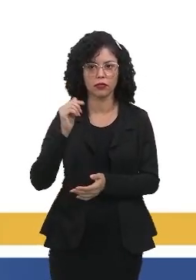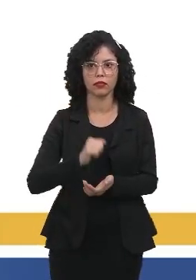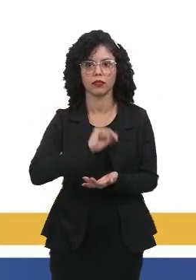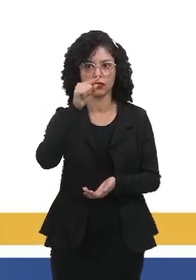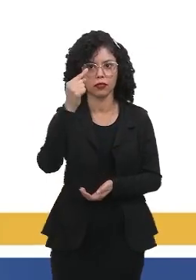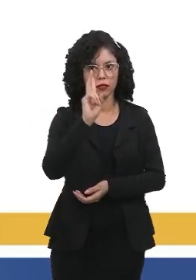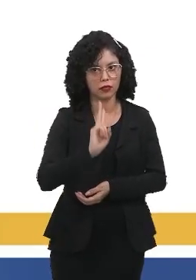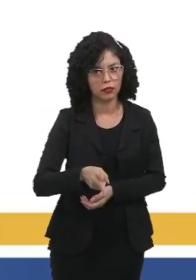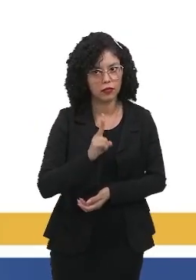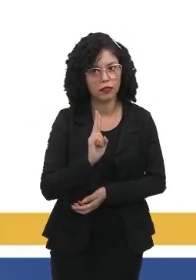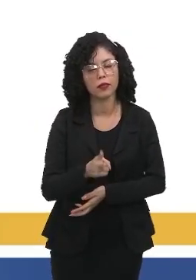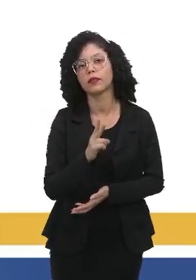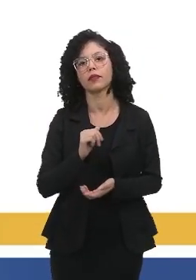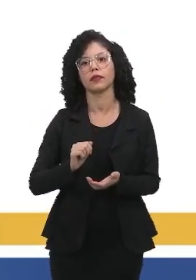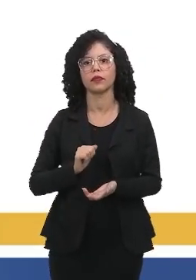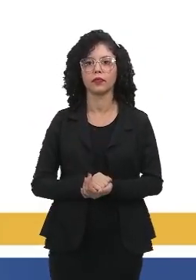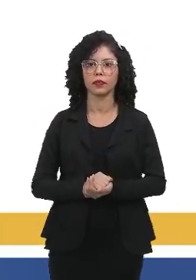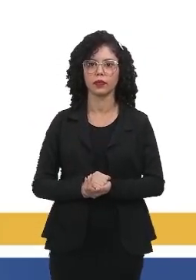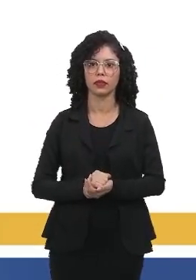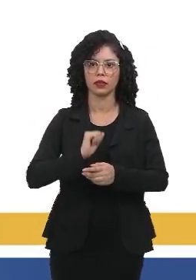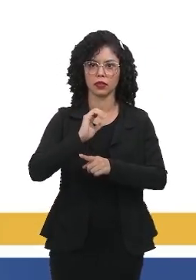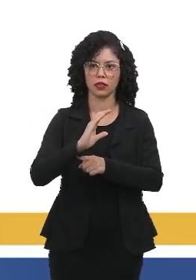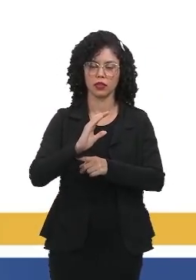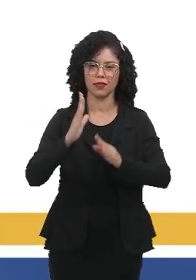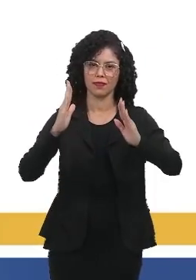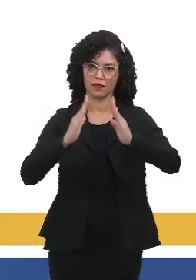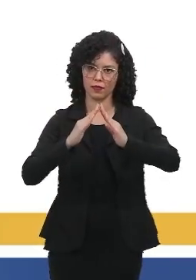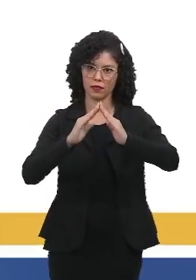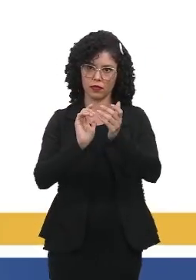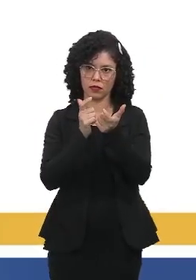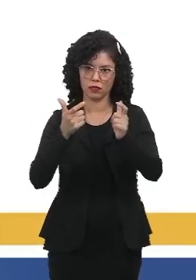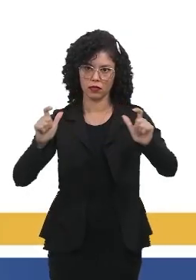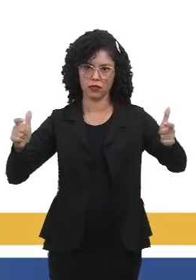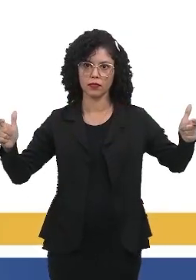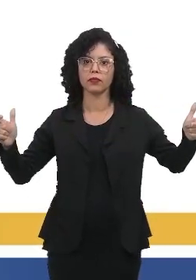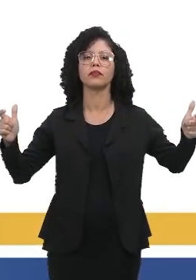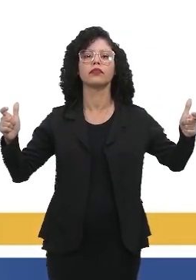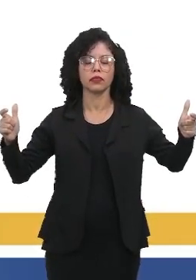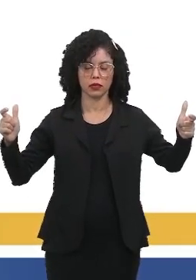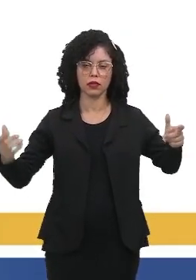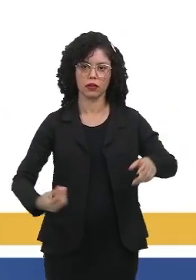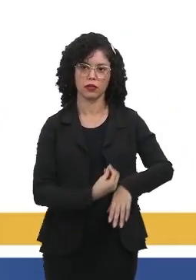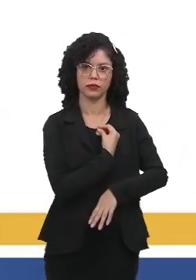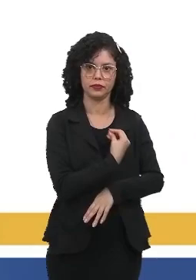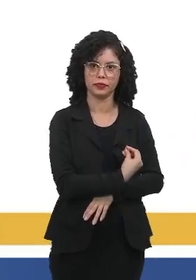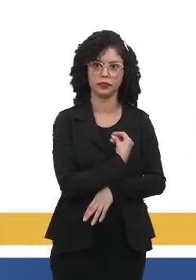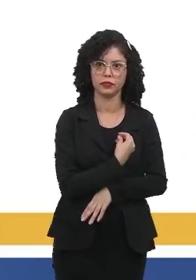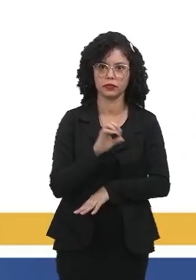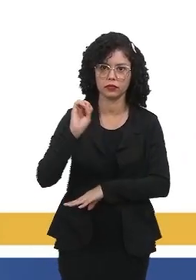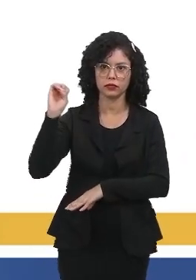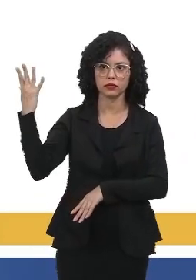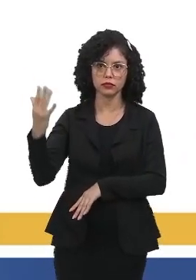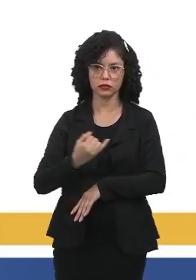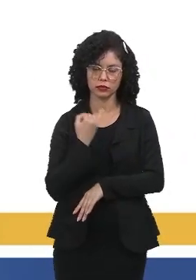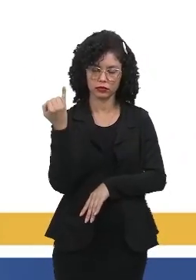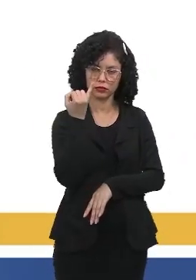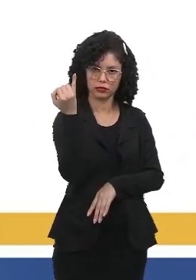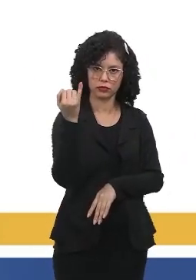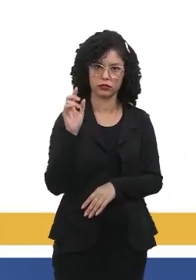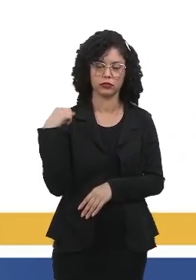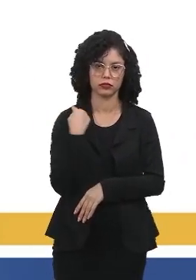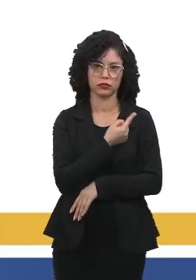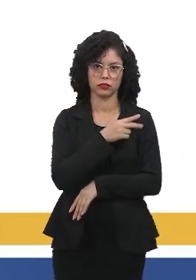ratos que naqueles mesmos casarões presenciaram acontecimentos